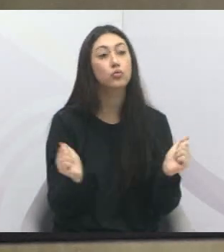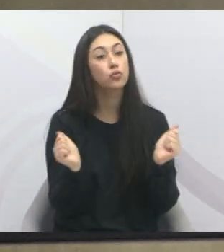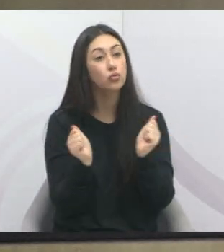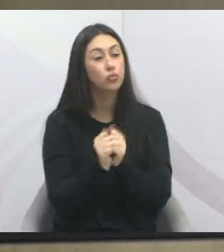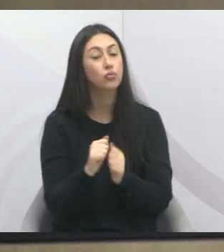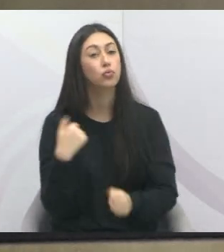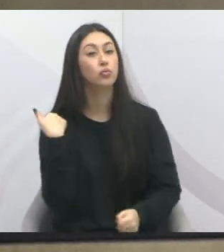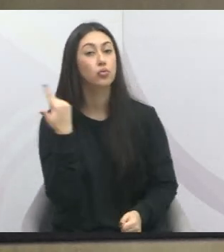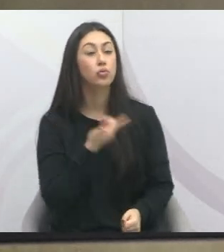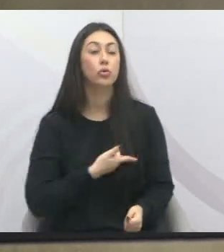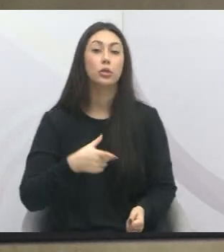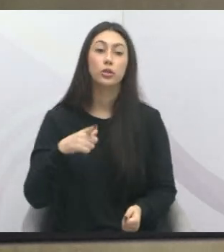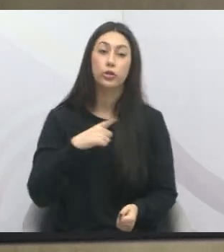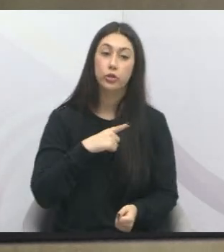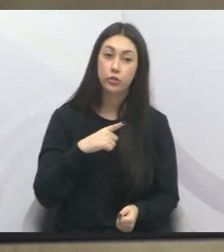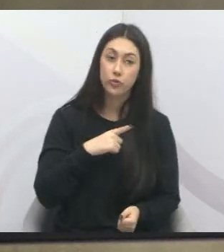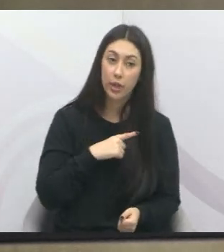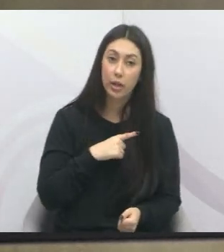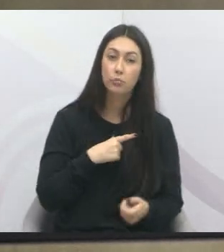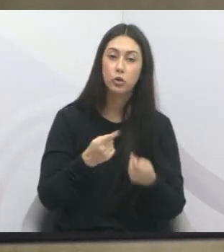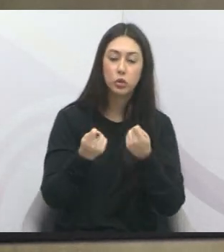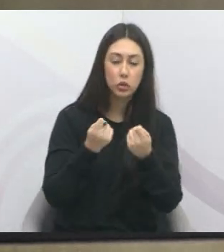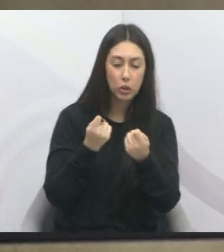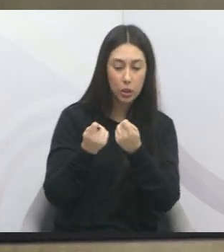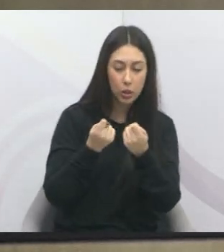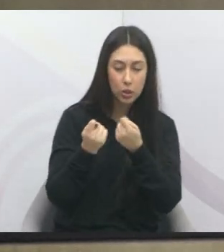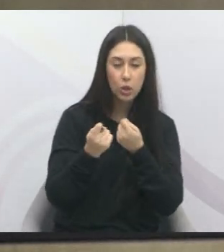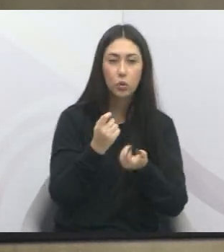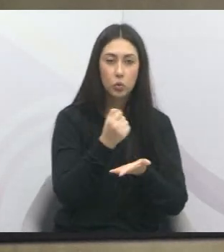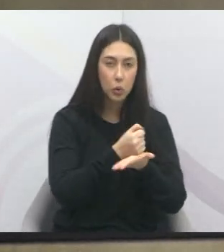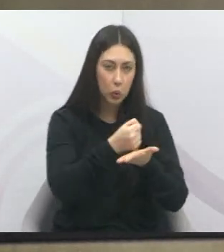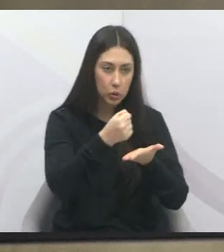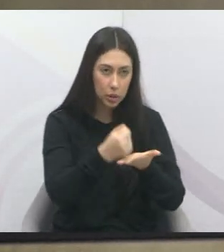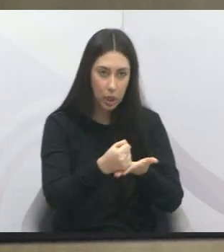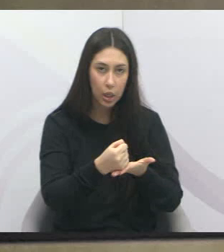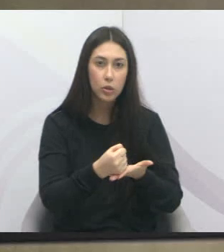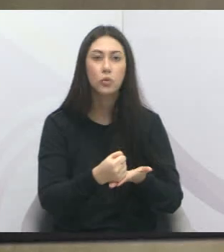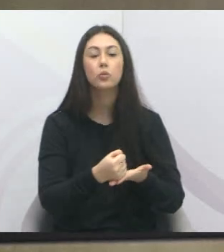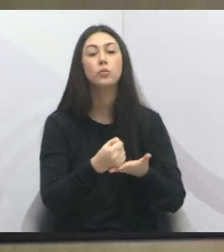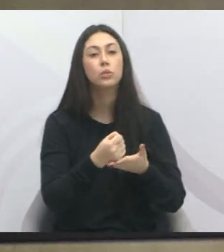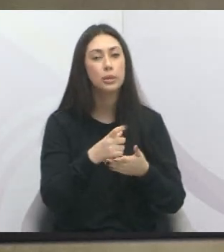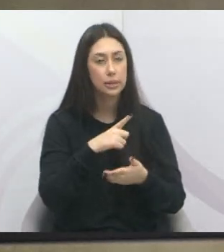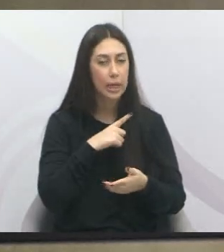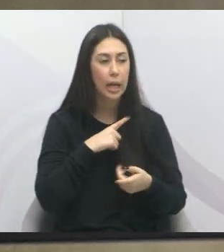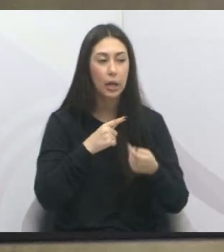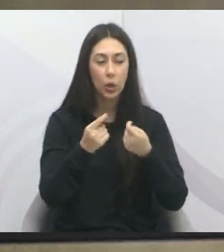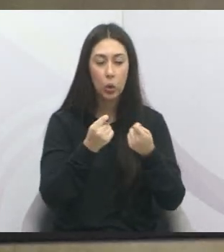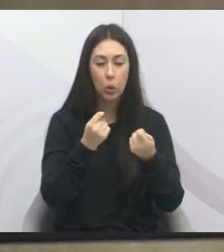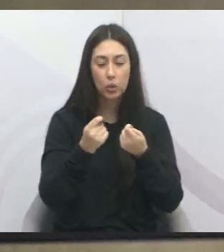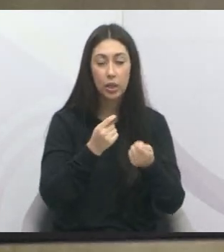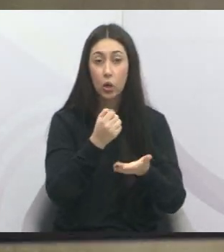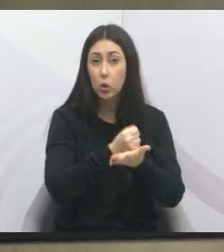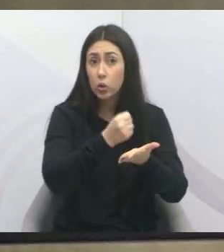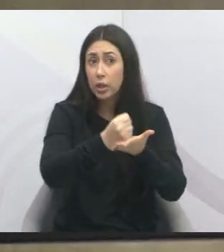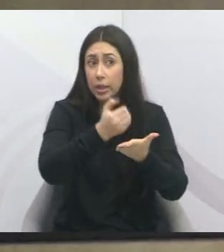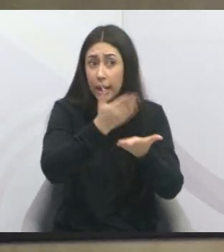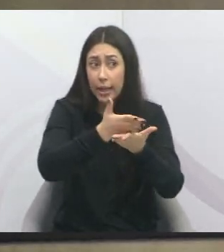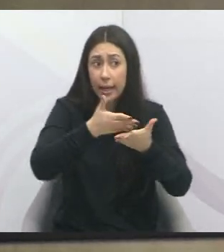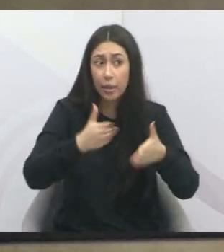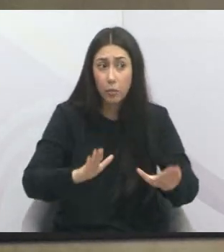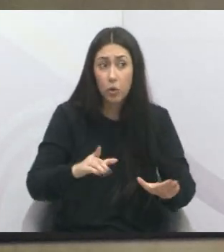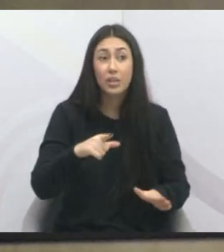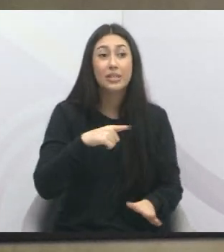tivemos temos gestão do contrato deles, o nosso pessoal faz, terminou o contrato, houve